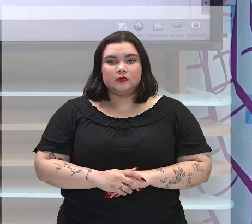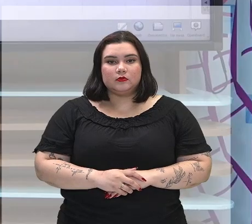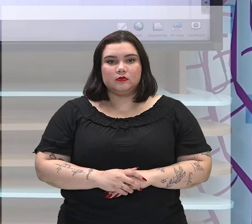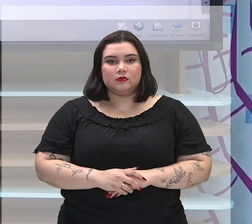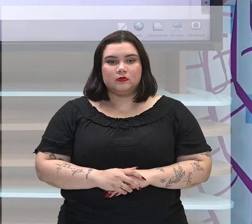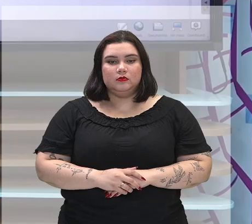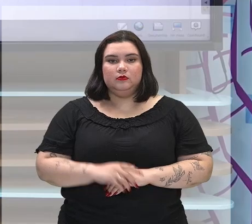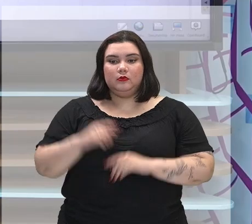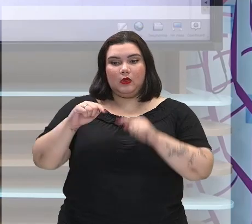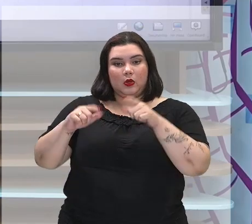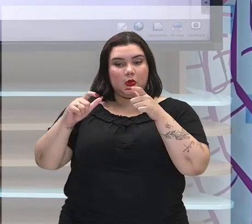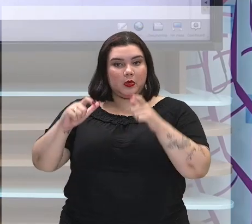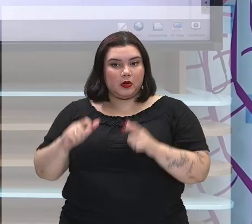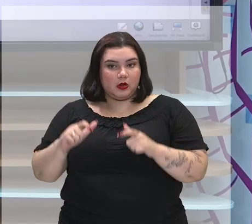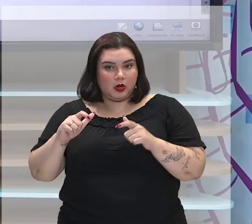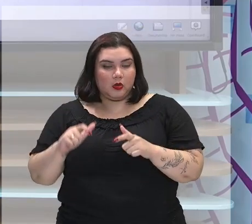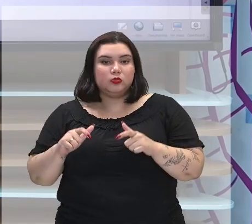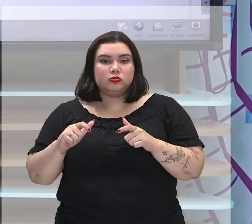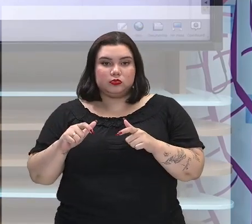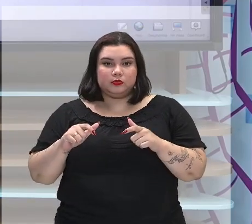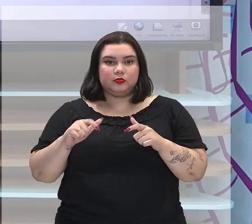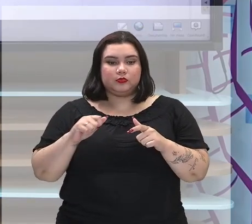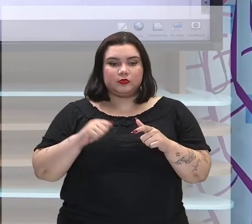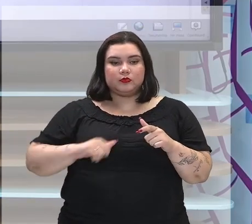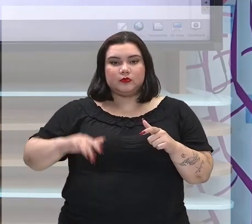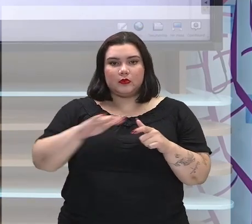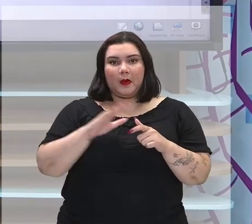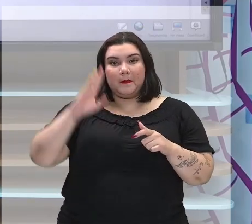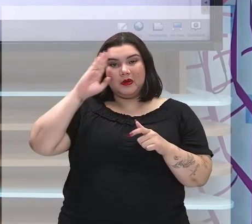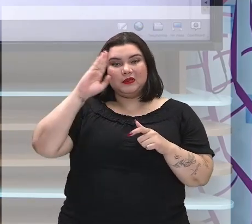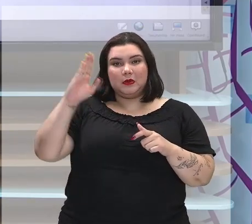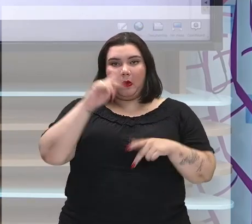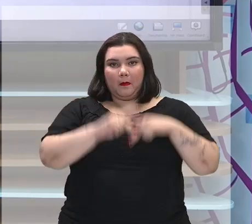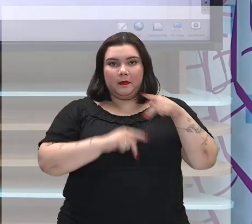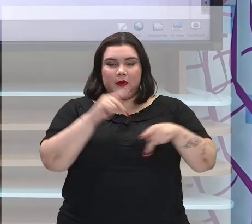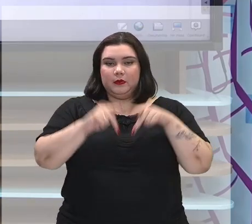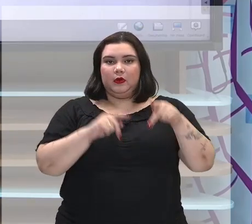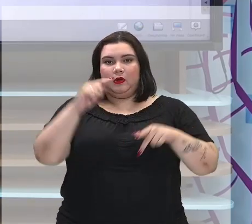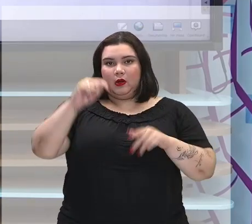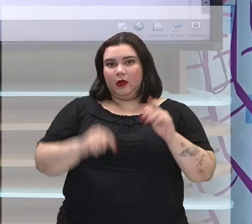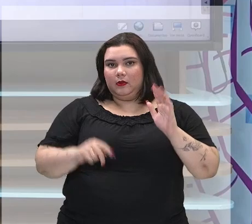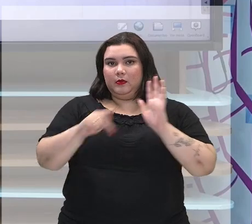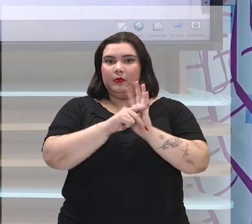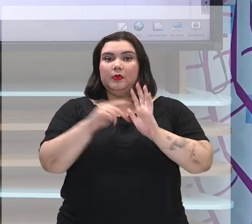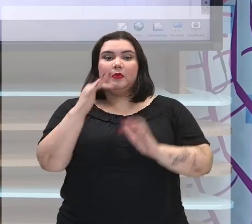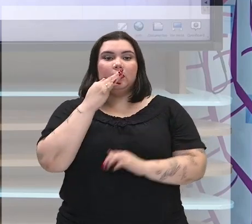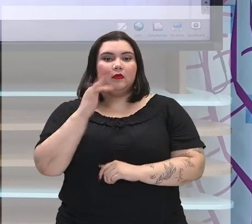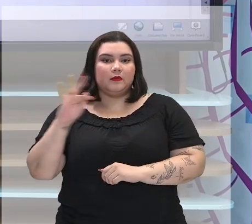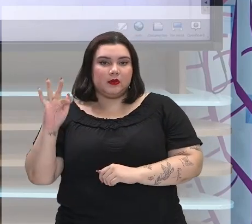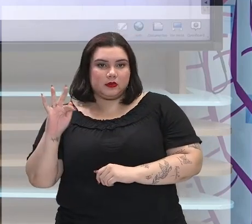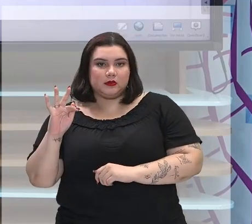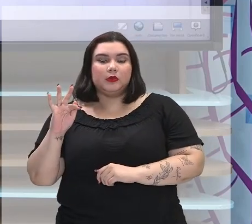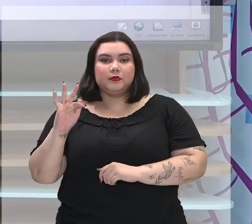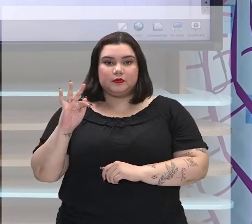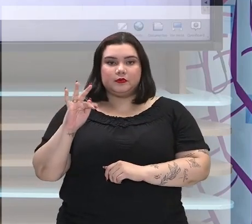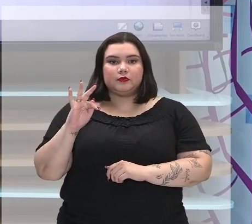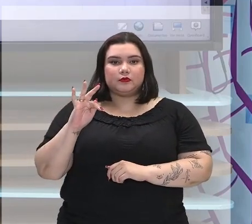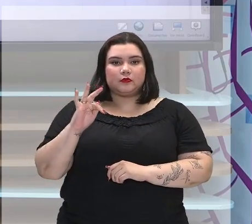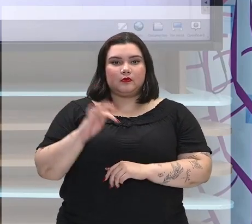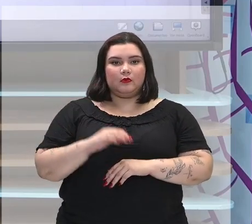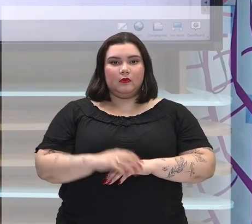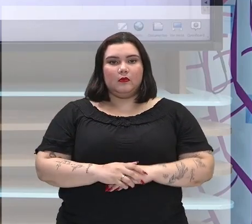essa ilha dominada pela França, né? Os nativos que lá existiam quase que